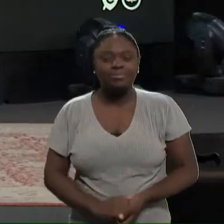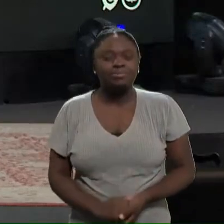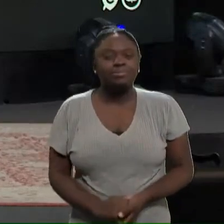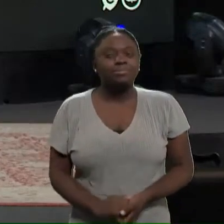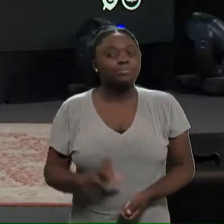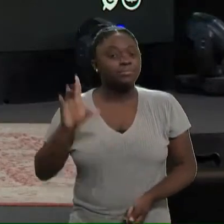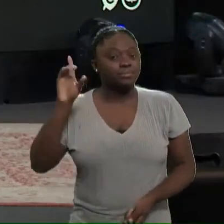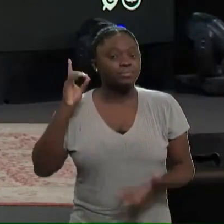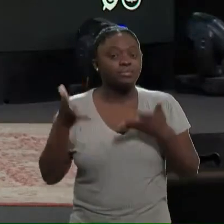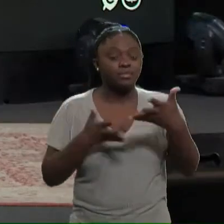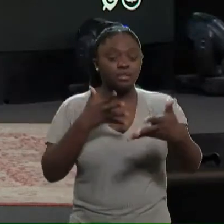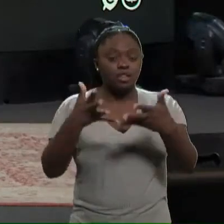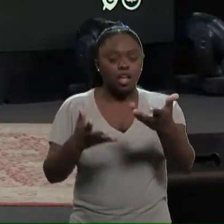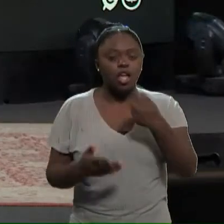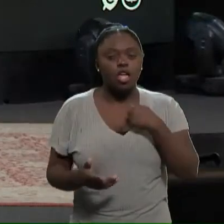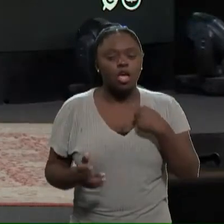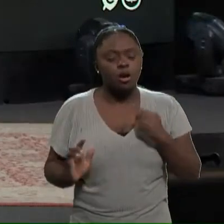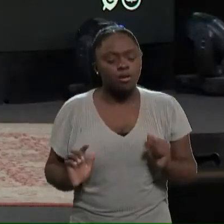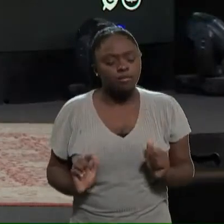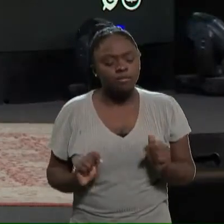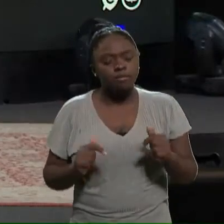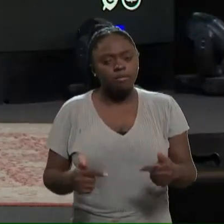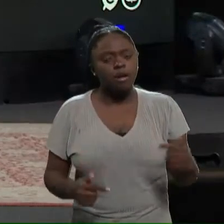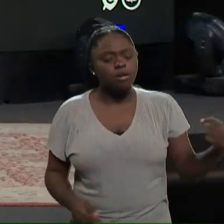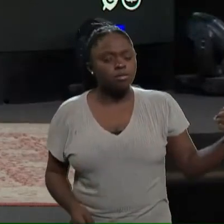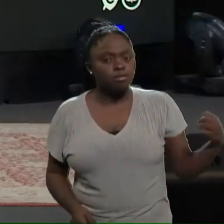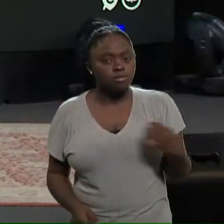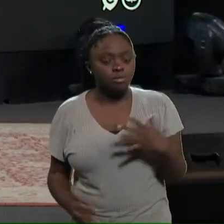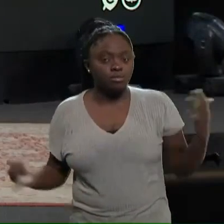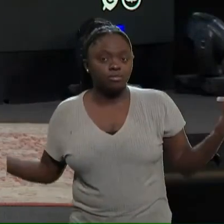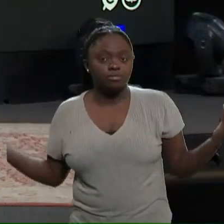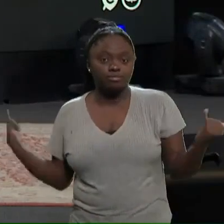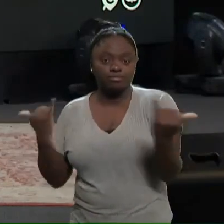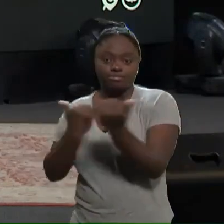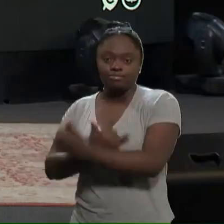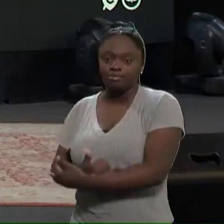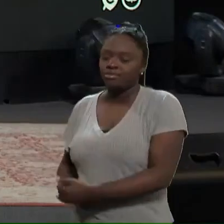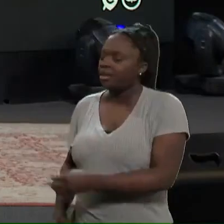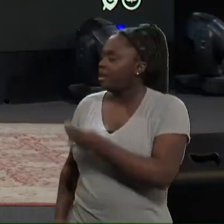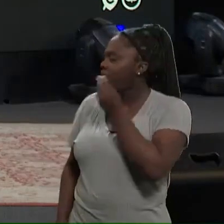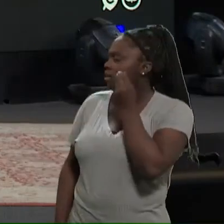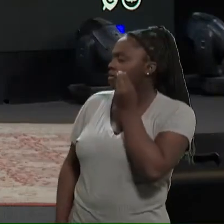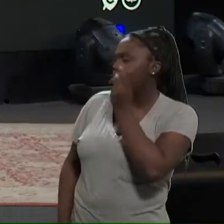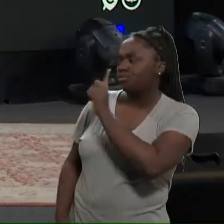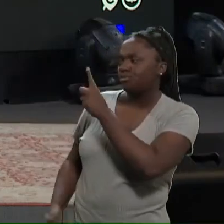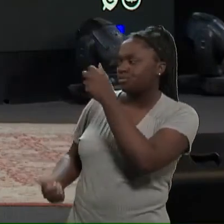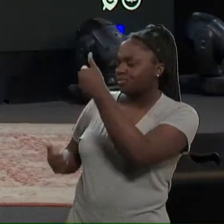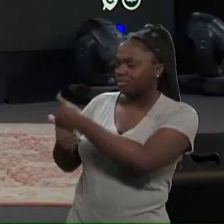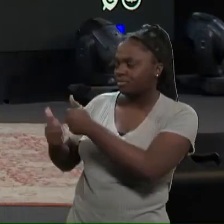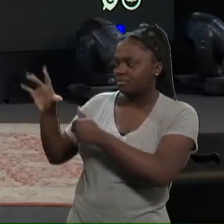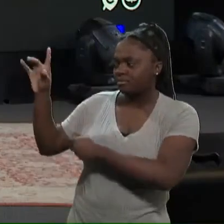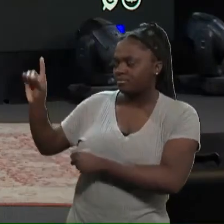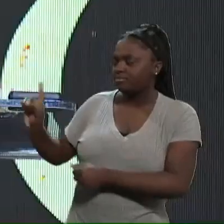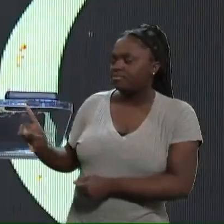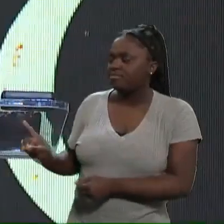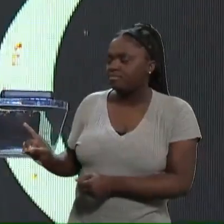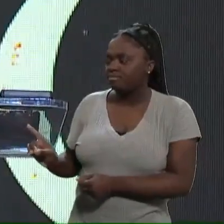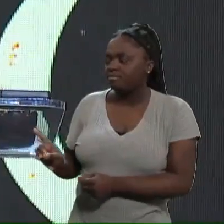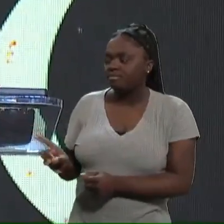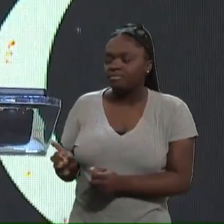Deus está dizendo: eu faço algo novo. Olha para esse irmão e fala: não tente pegar o lugar de Deus.